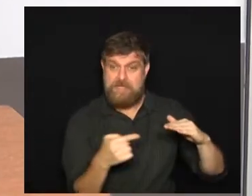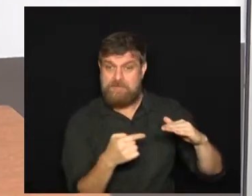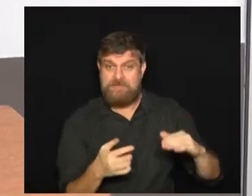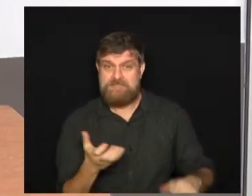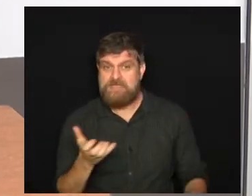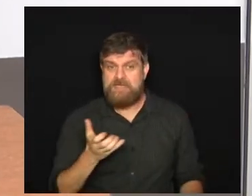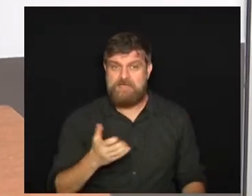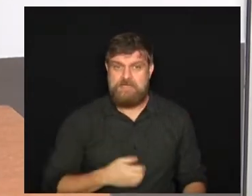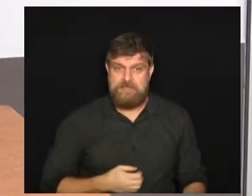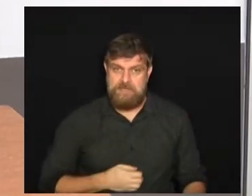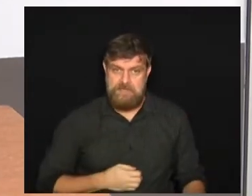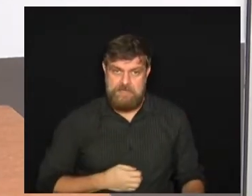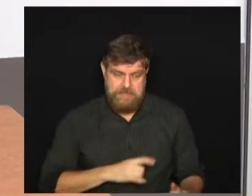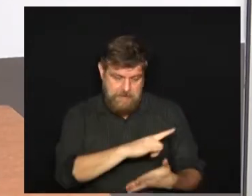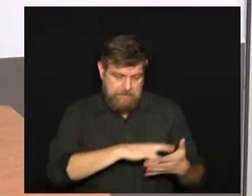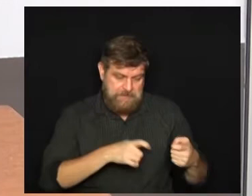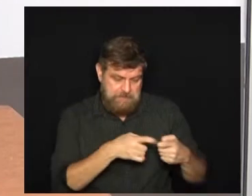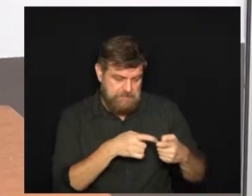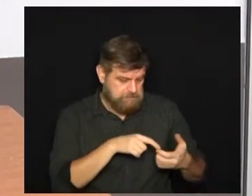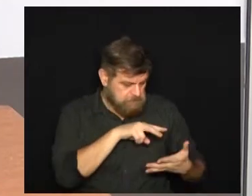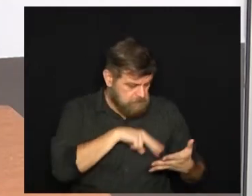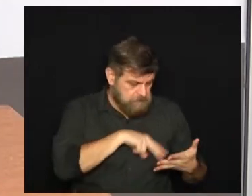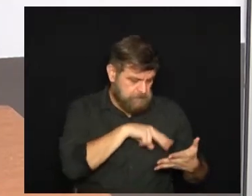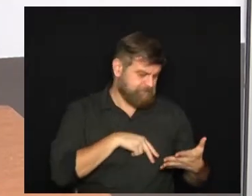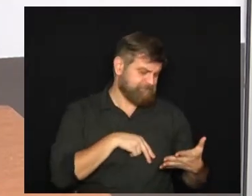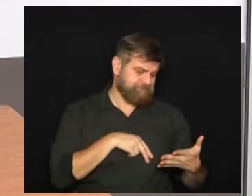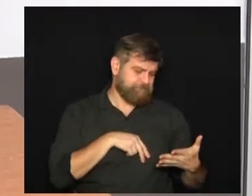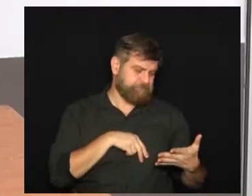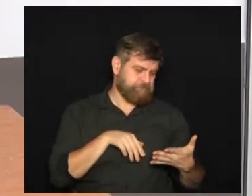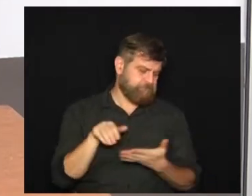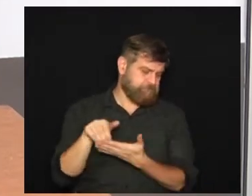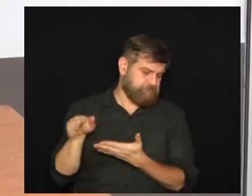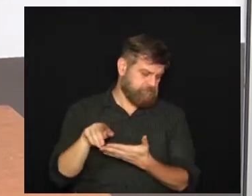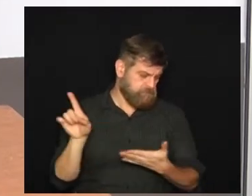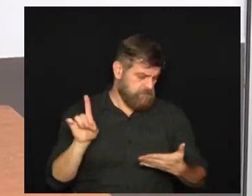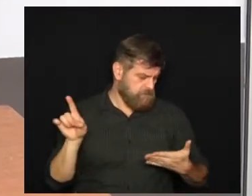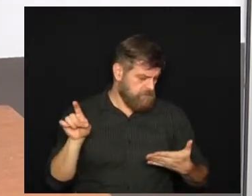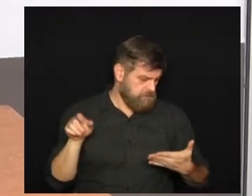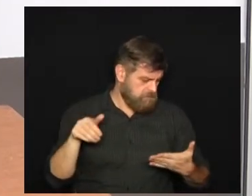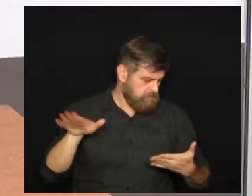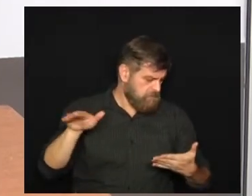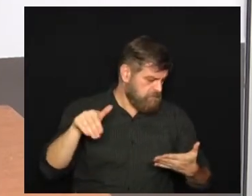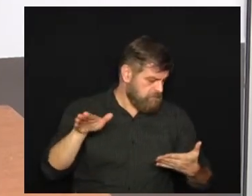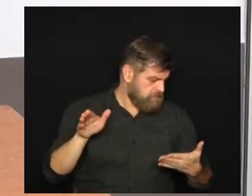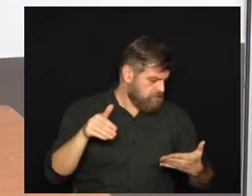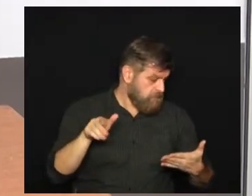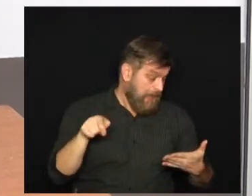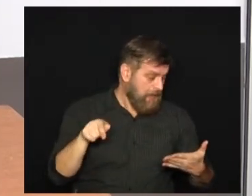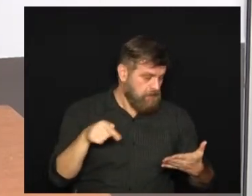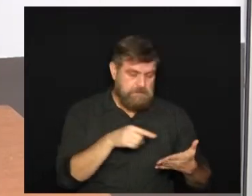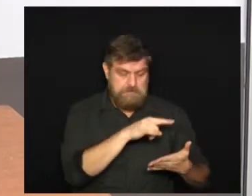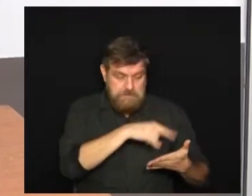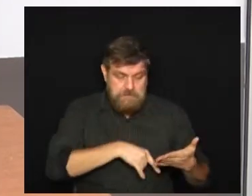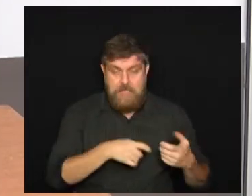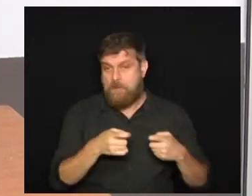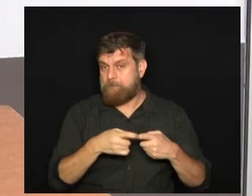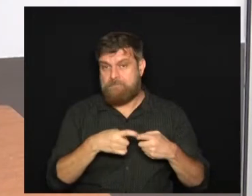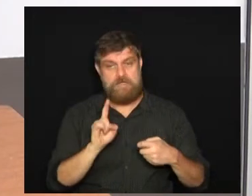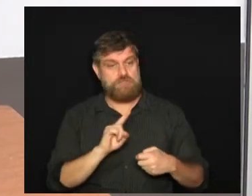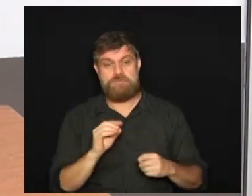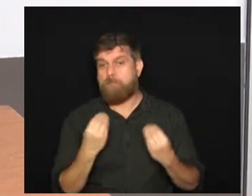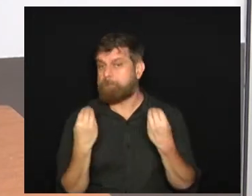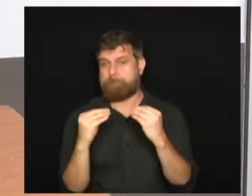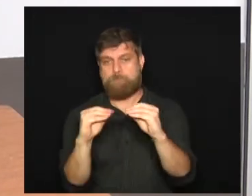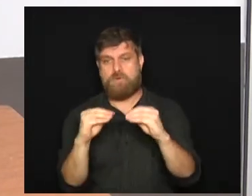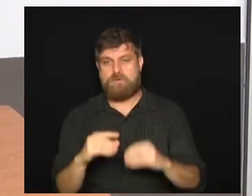elas querem olhar o laudo para fazer a seleção, né? Então nós optamos por decisão quando nós fizemos o sistema para não carregar o laudo.